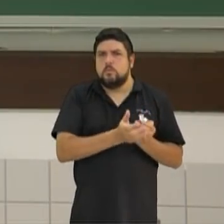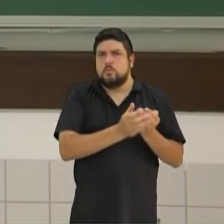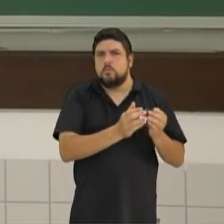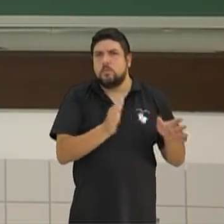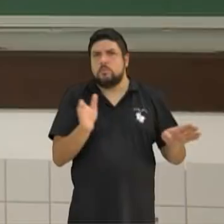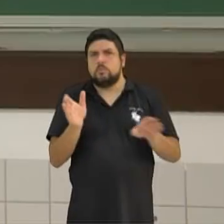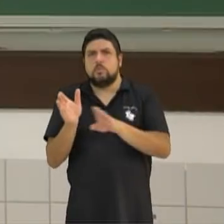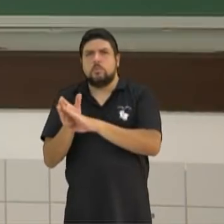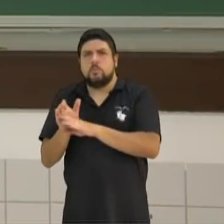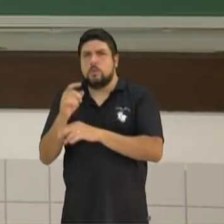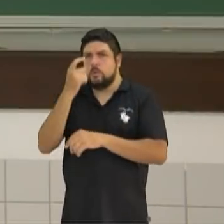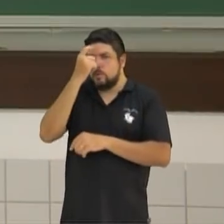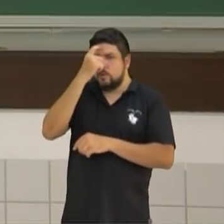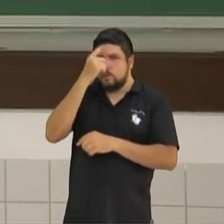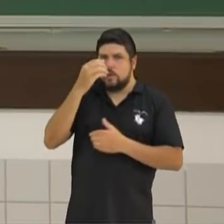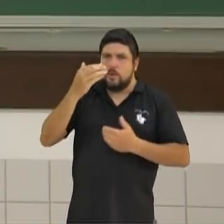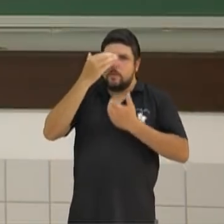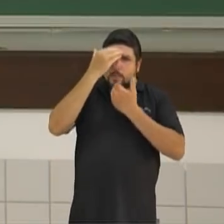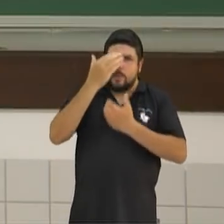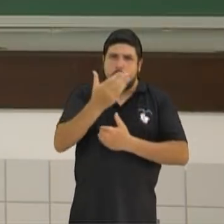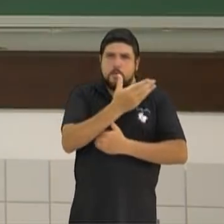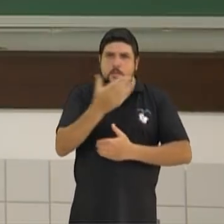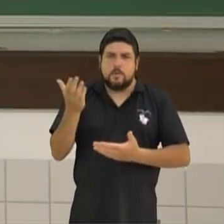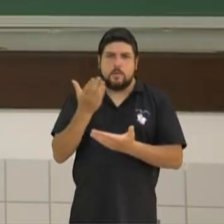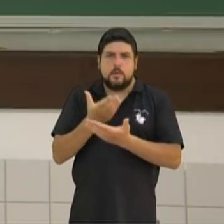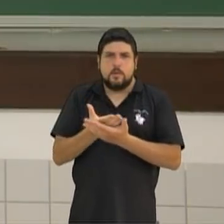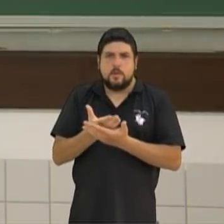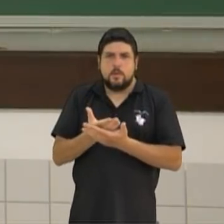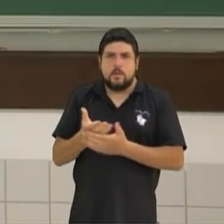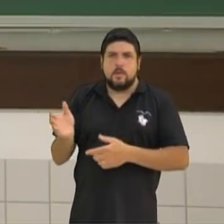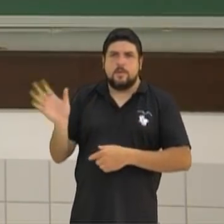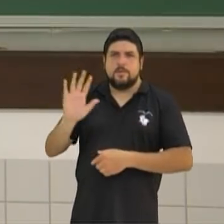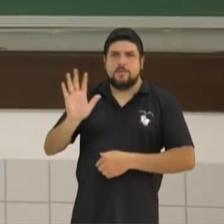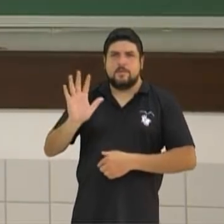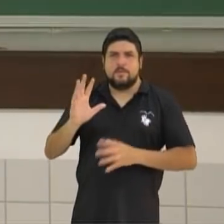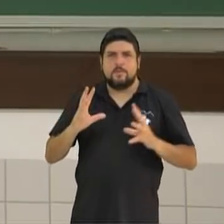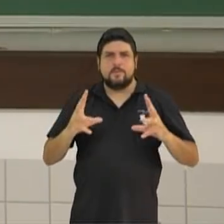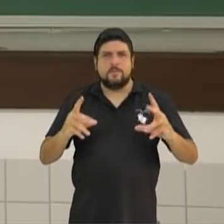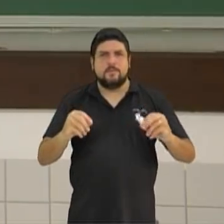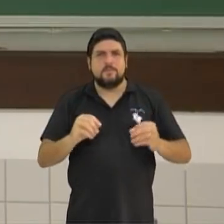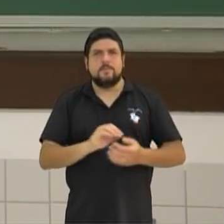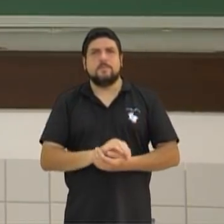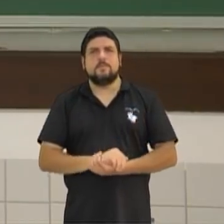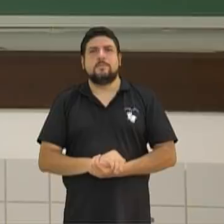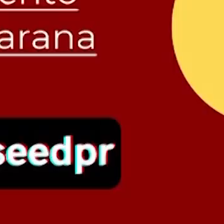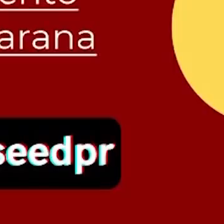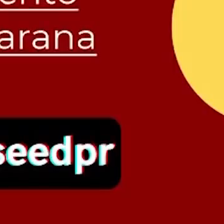Então, gente, agradeço vocês por mais essa aula e um tchau para todos vocês.